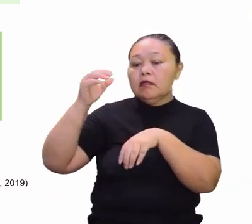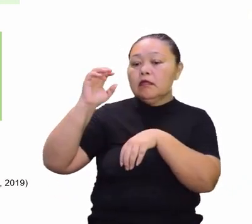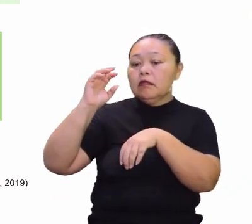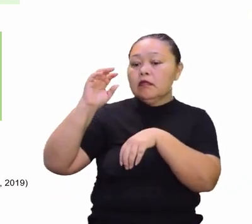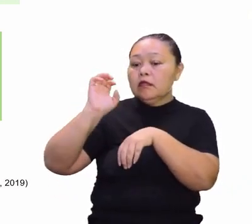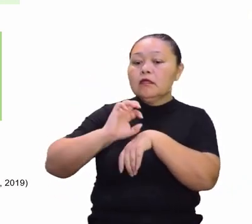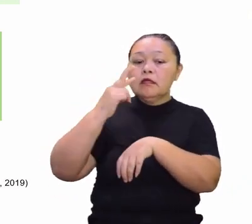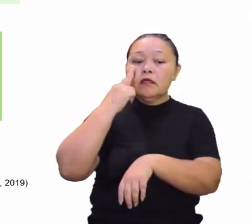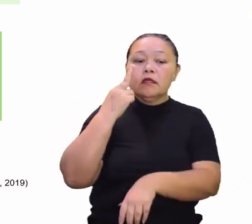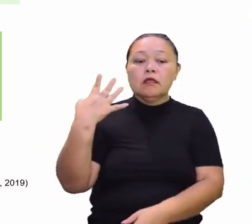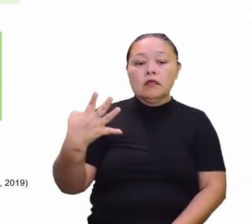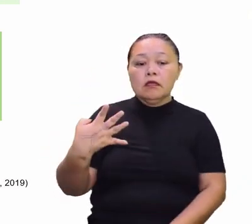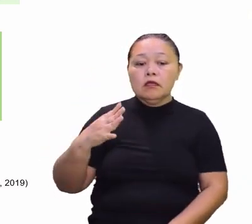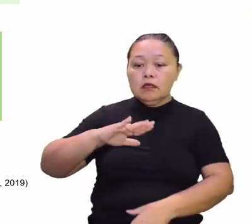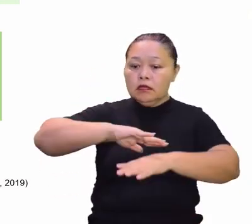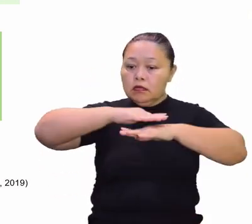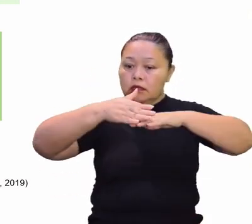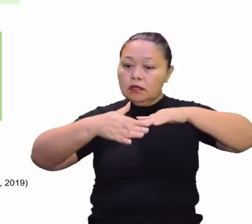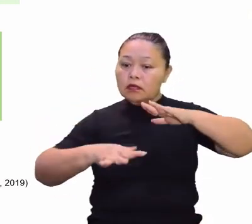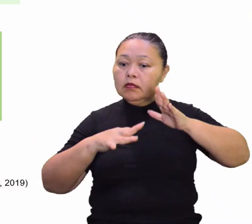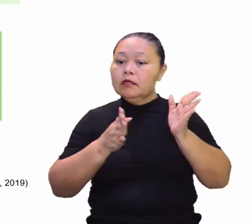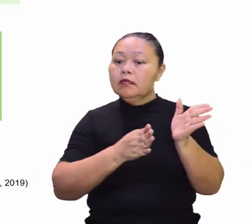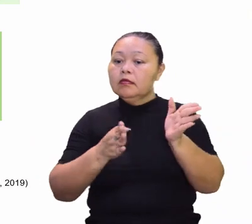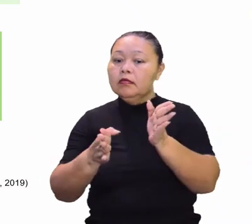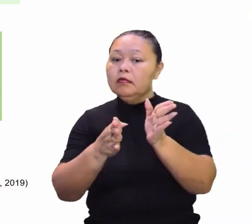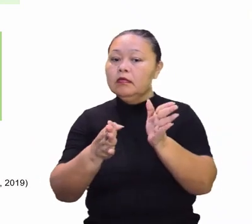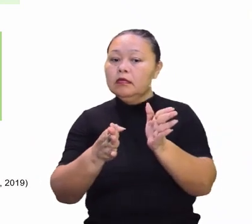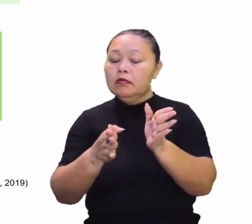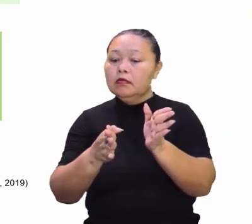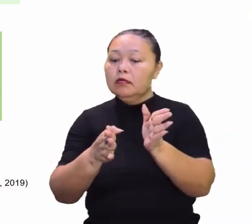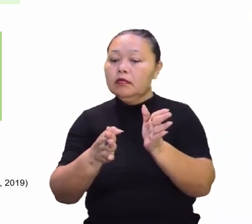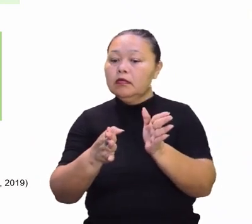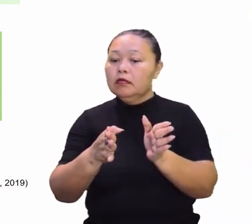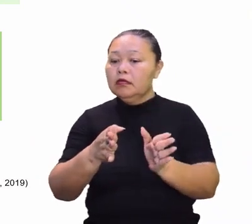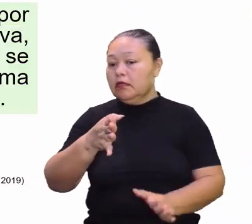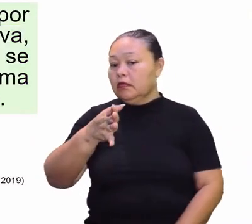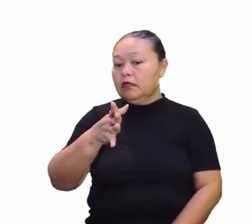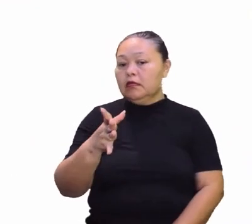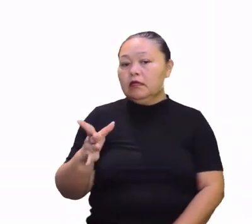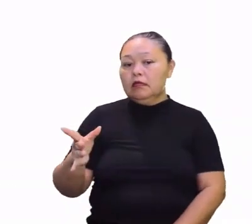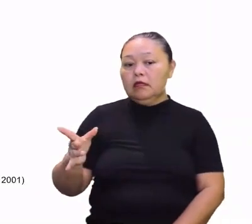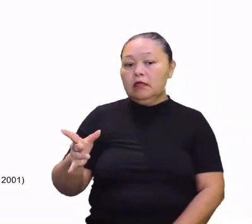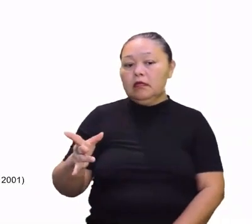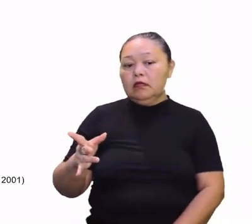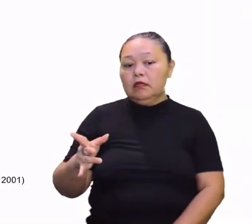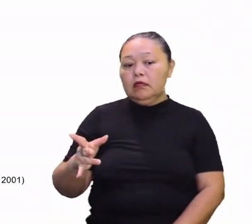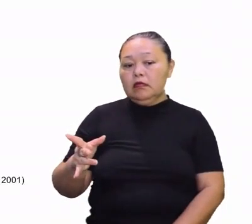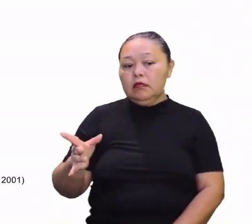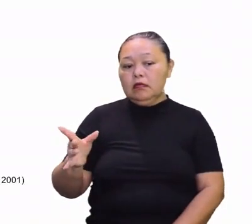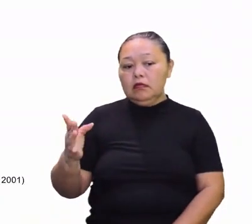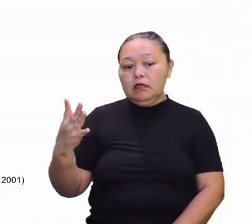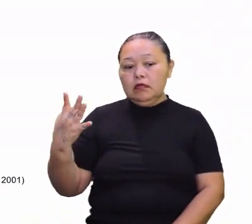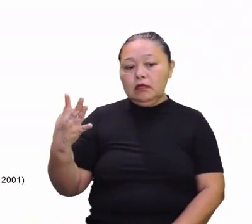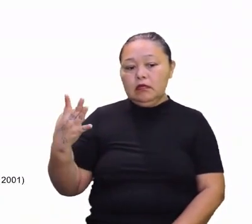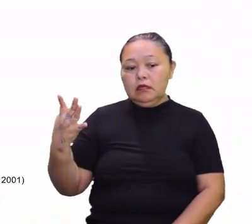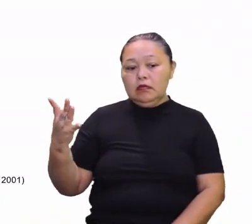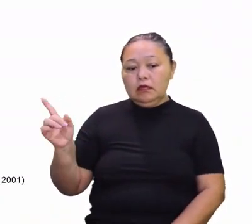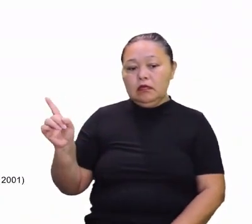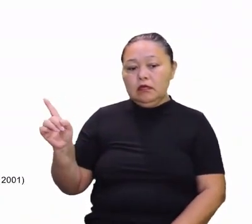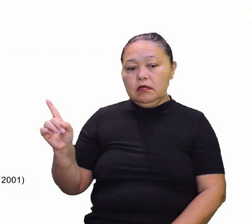Rondônia. E o 4 é a depressão do Rio Madeira. Vamos lá ver onde é o 4? Olha